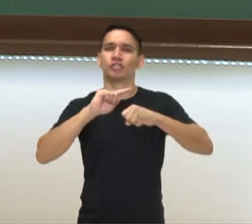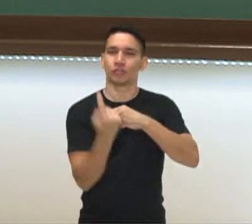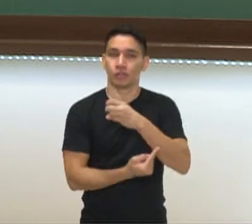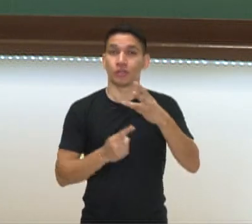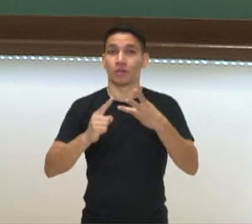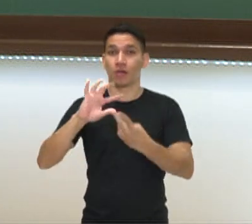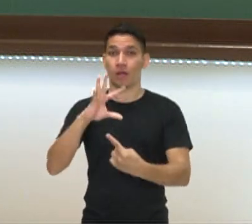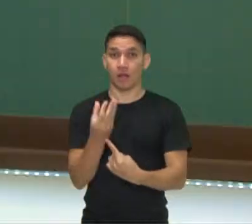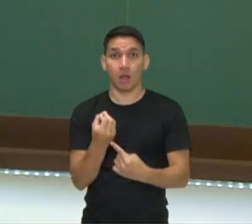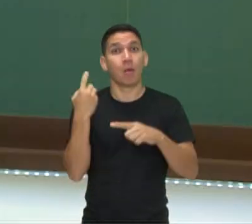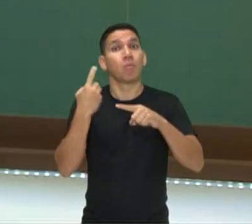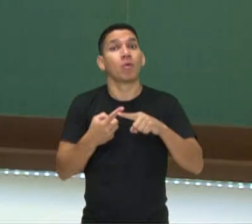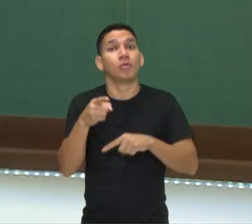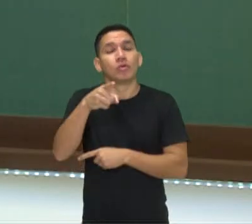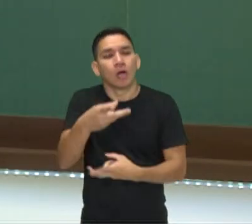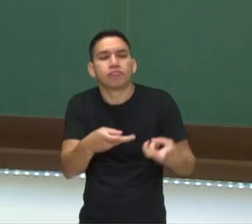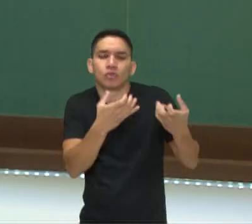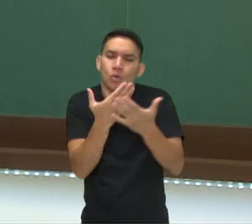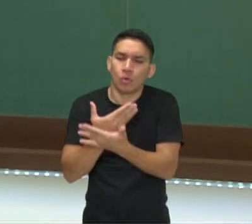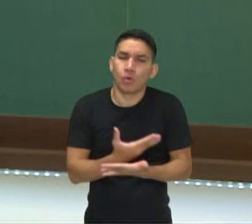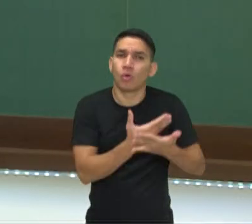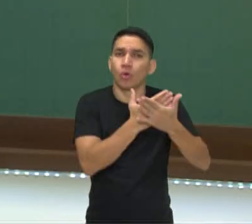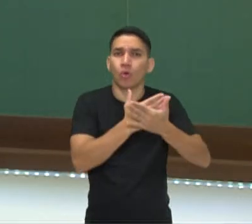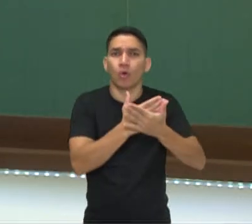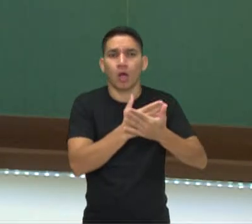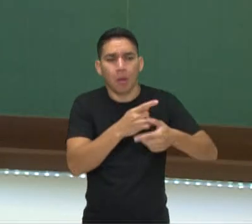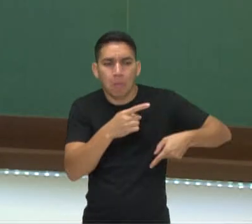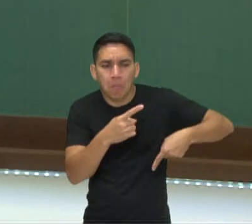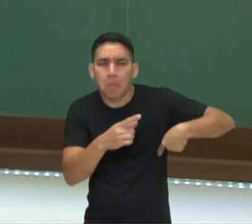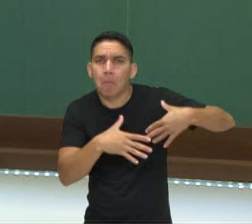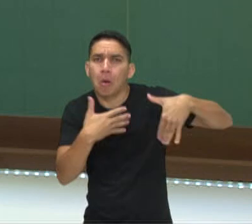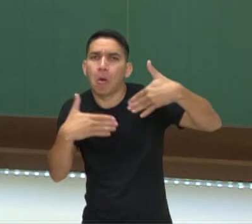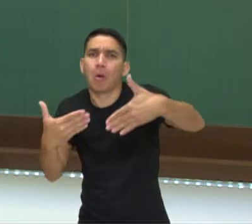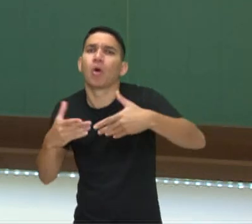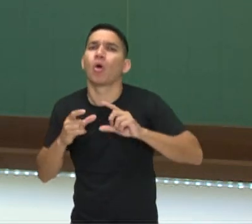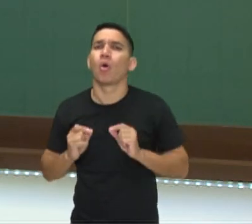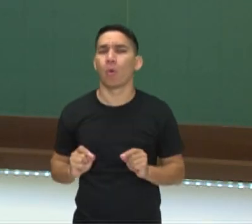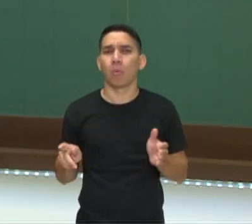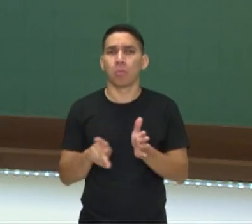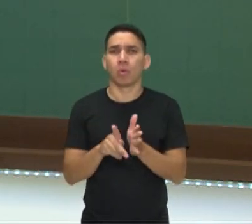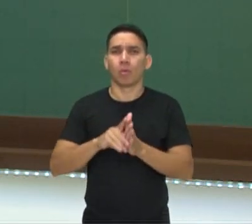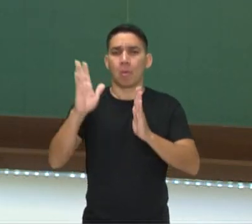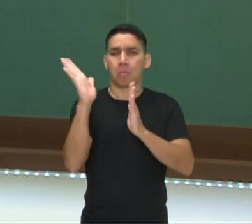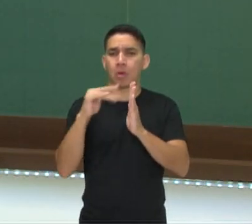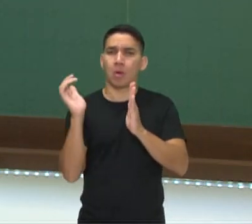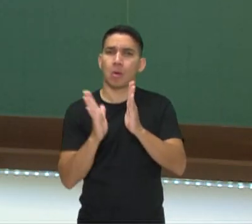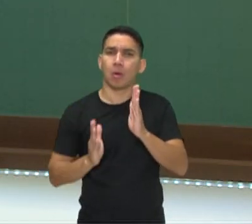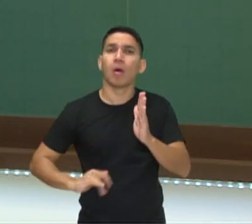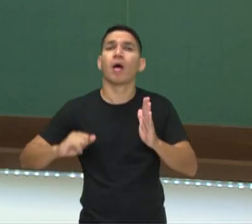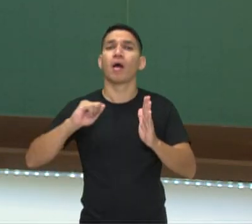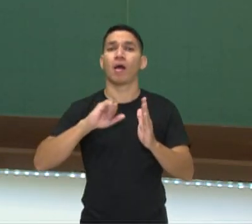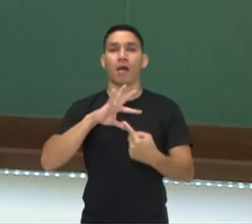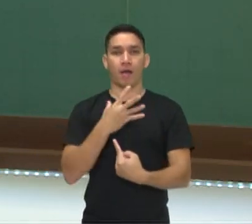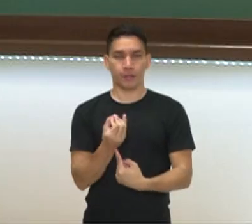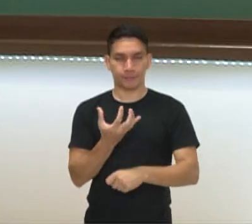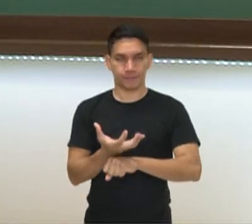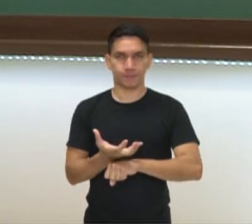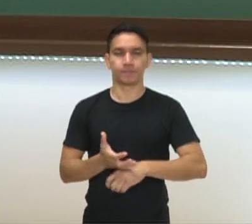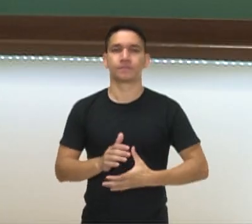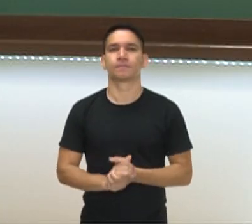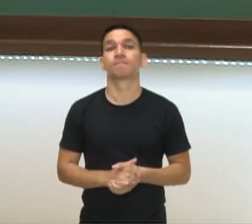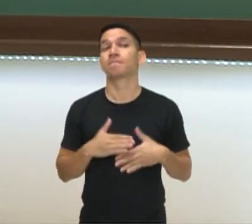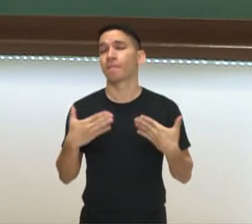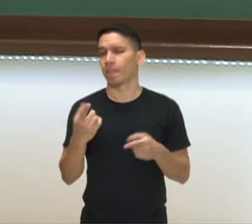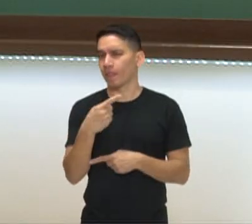porque você estuda os movimentos como o Barroco na disciplina de Artes. Bom, vamos fazer